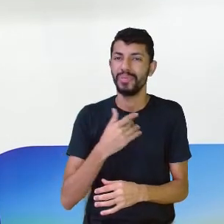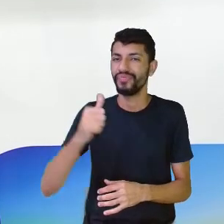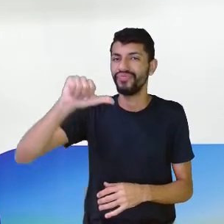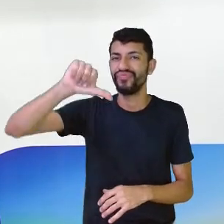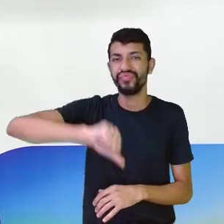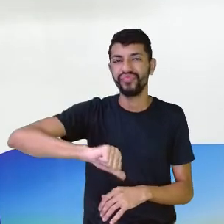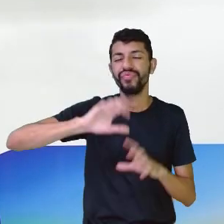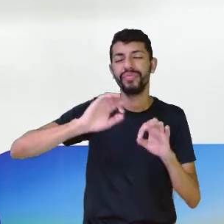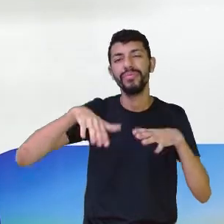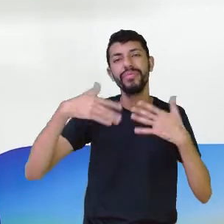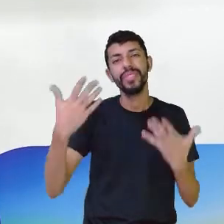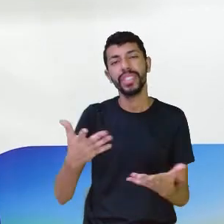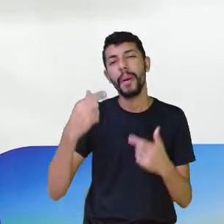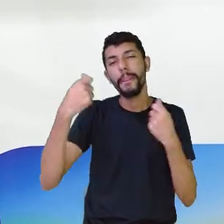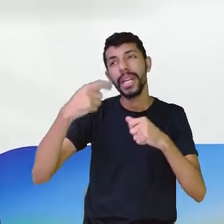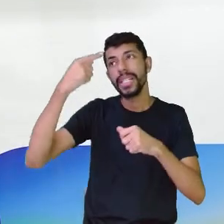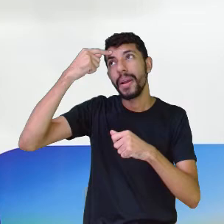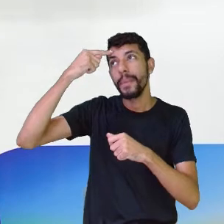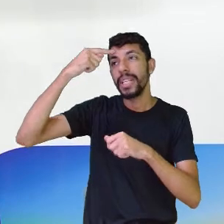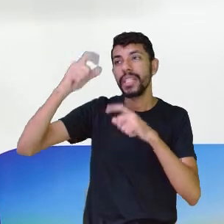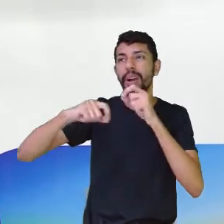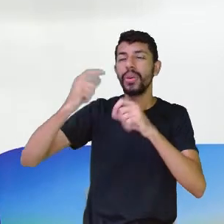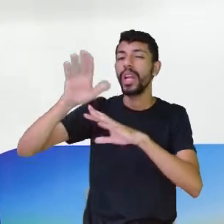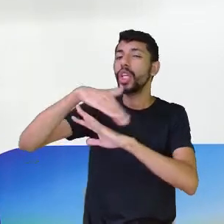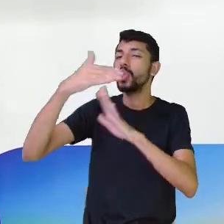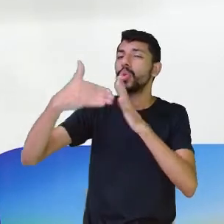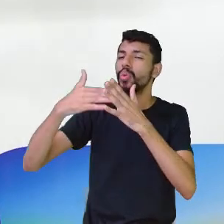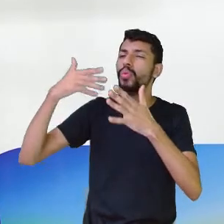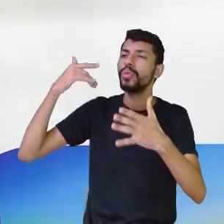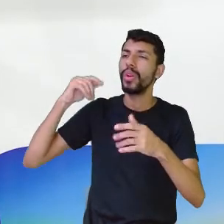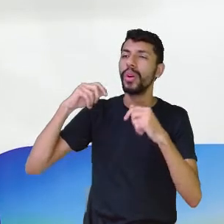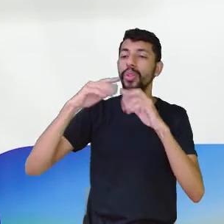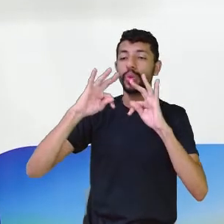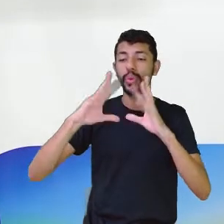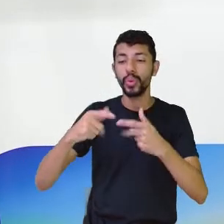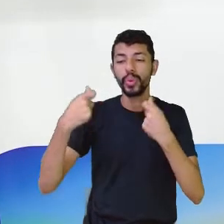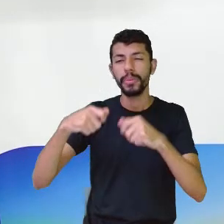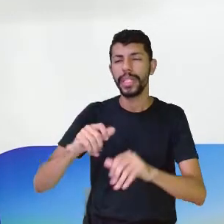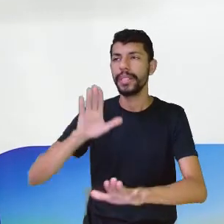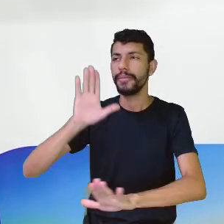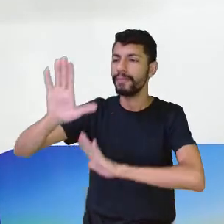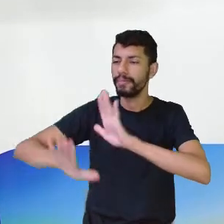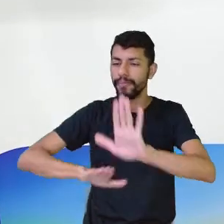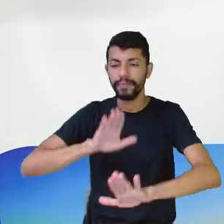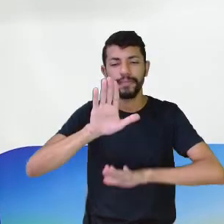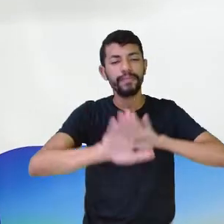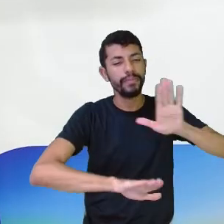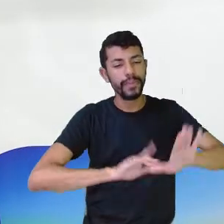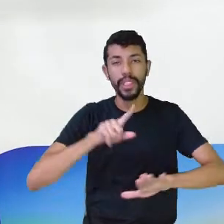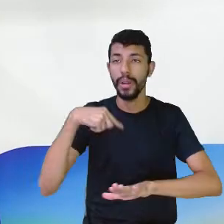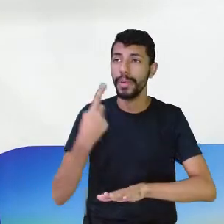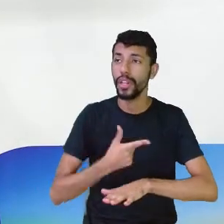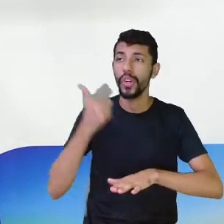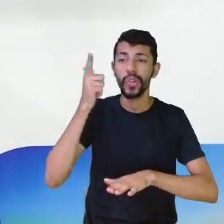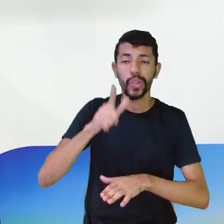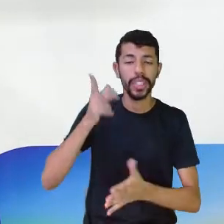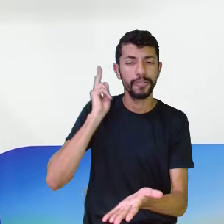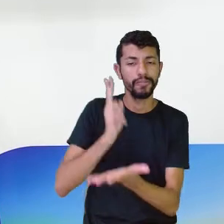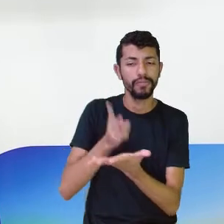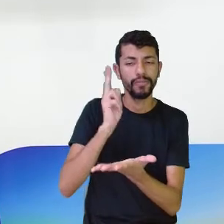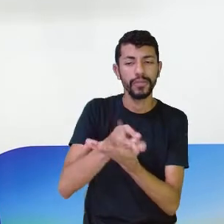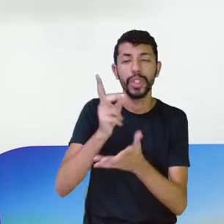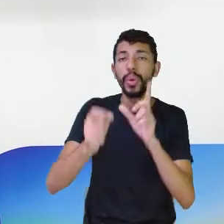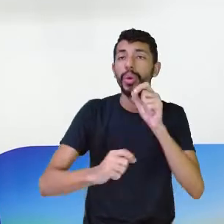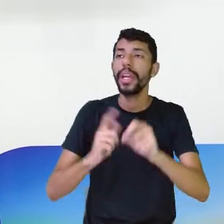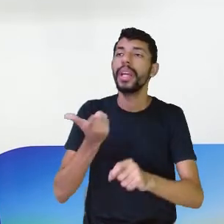Então a gente precisa pensar em toda a cadeia, tudo precisa ser preservado, tudo precisa ser cuidado para que a gente continue, claro,